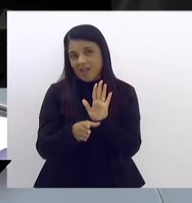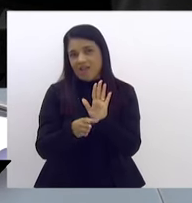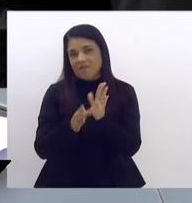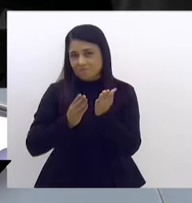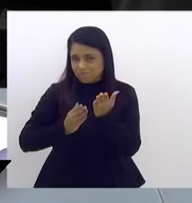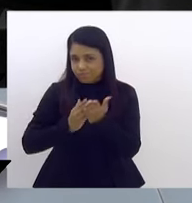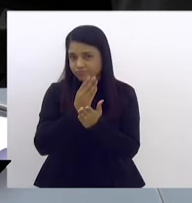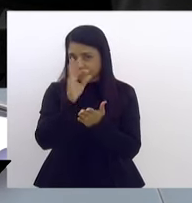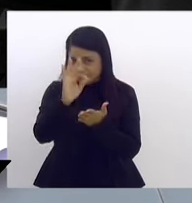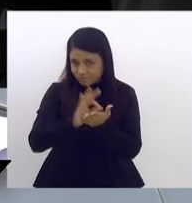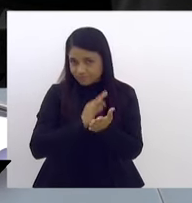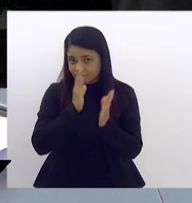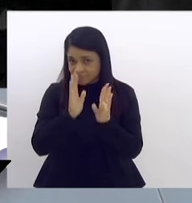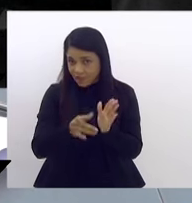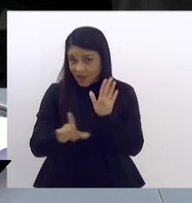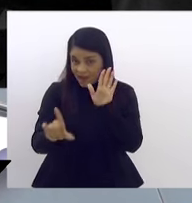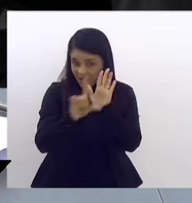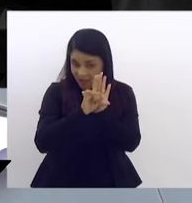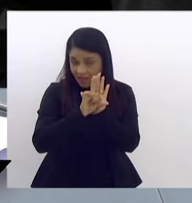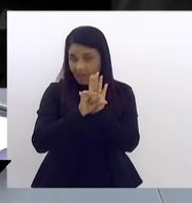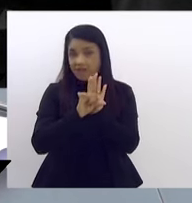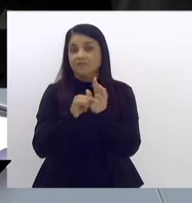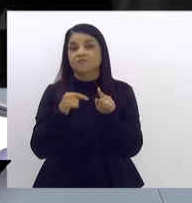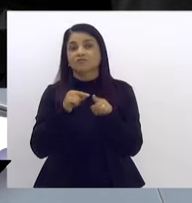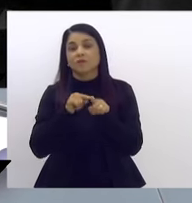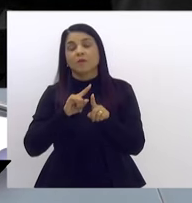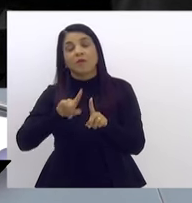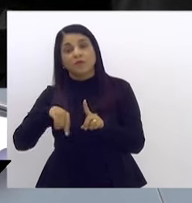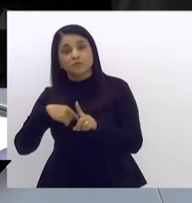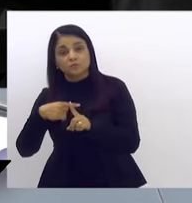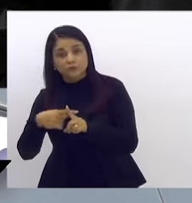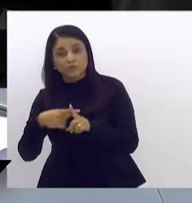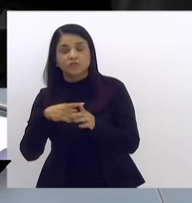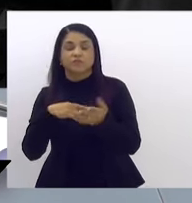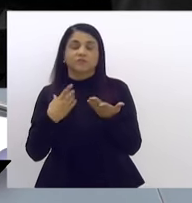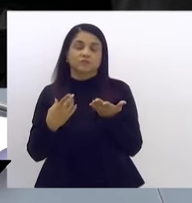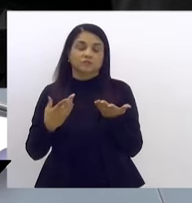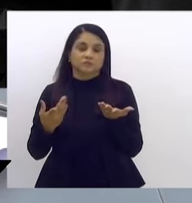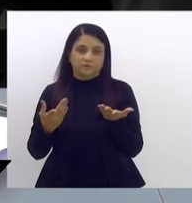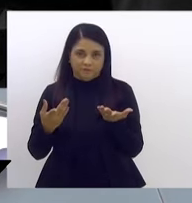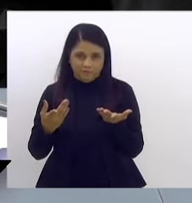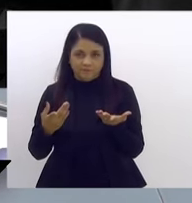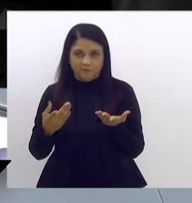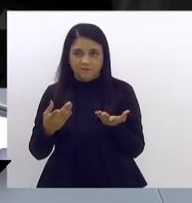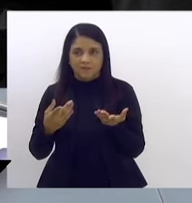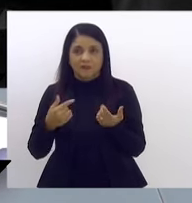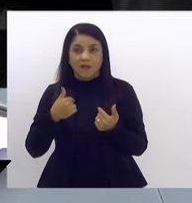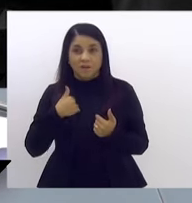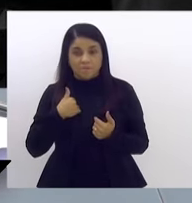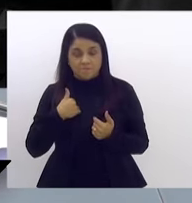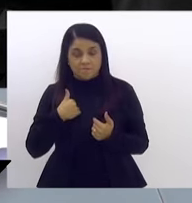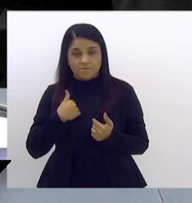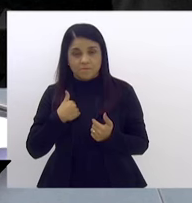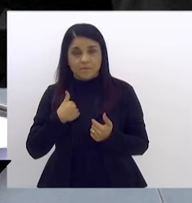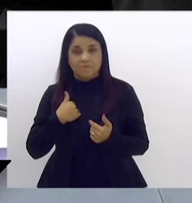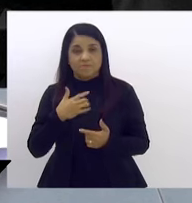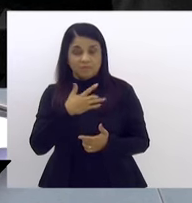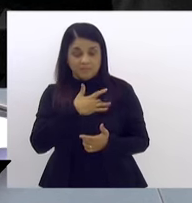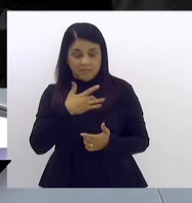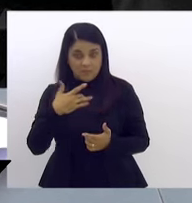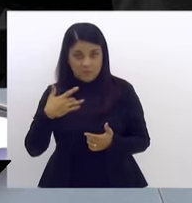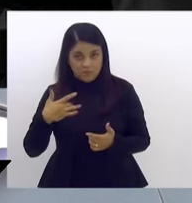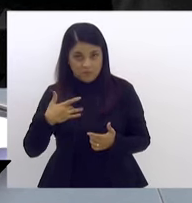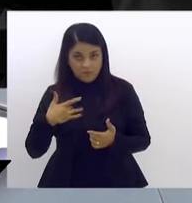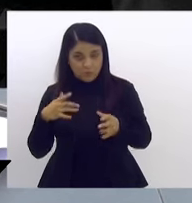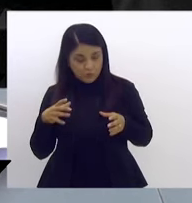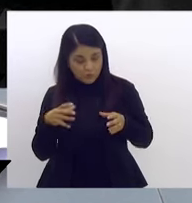de orçamento e tanto as impositivas quanto Não impositivas a minha quarta parte paraa saúde Deputado